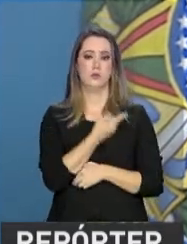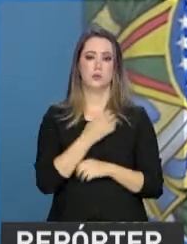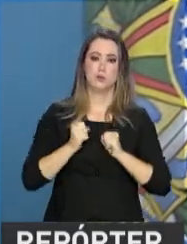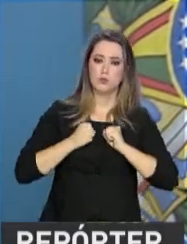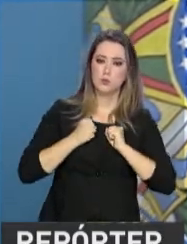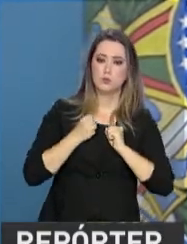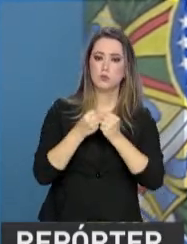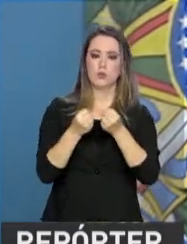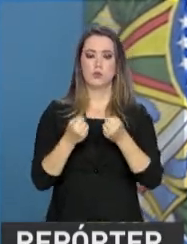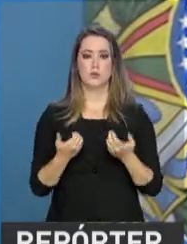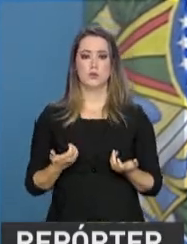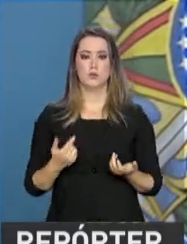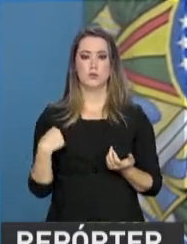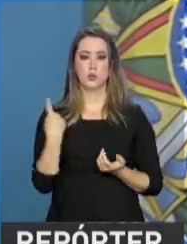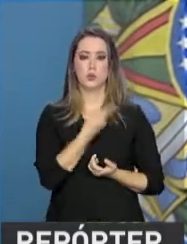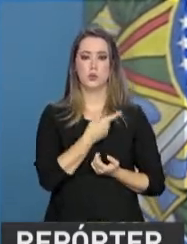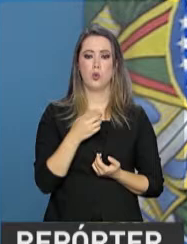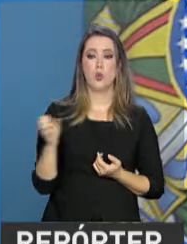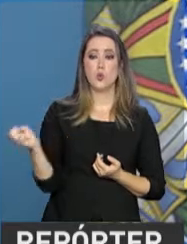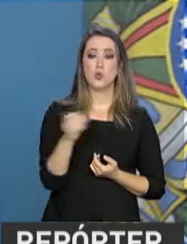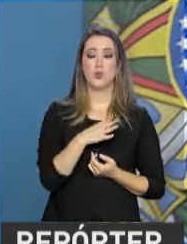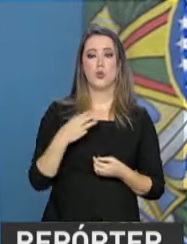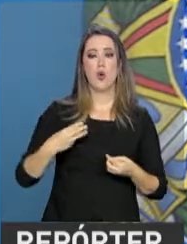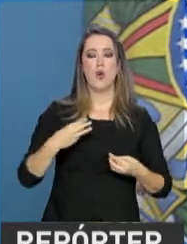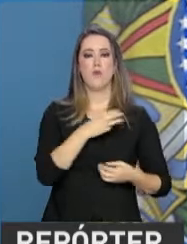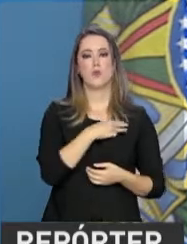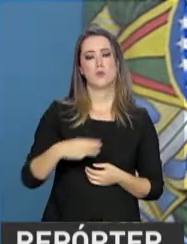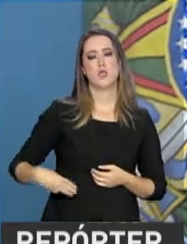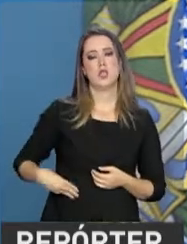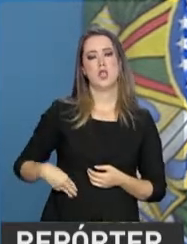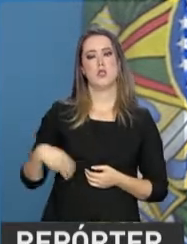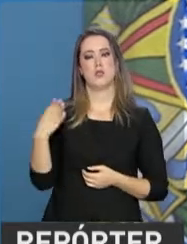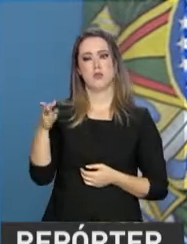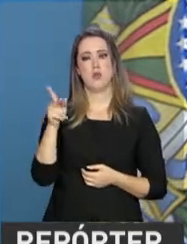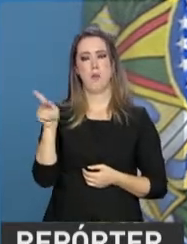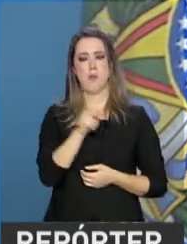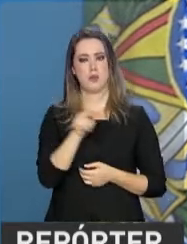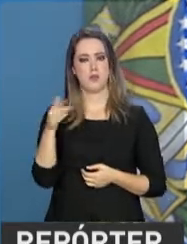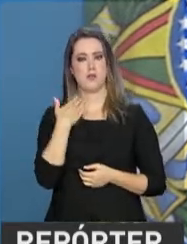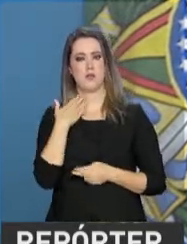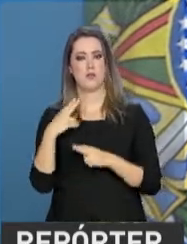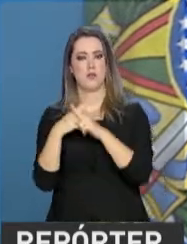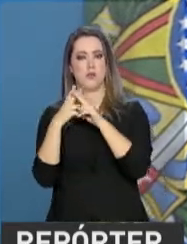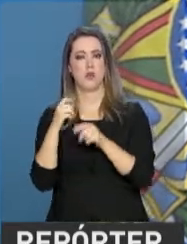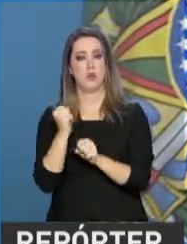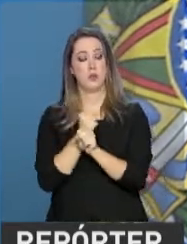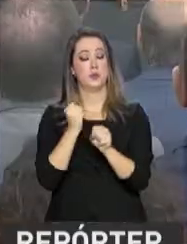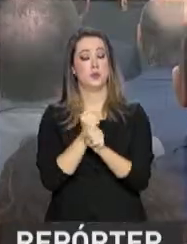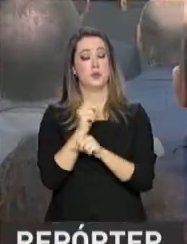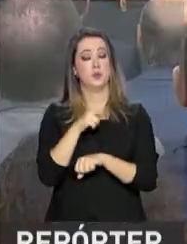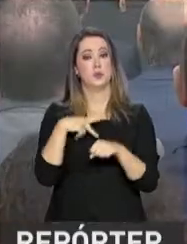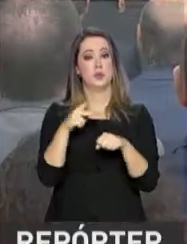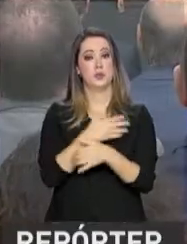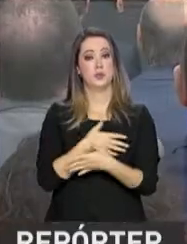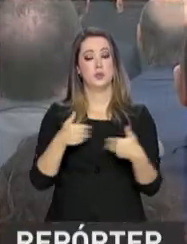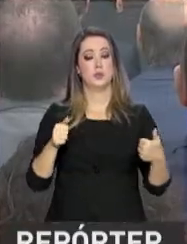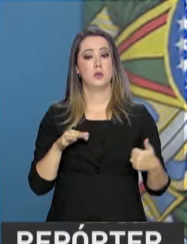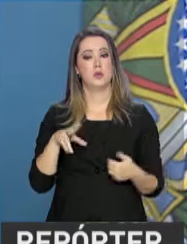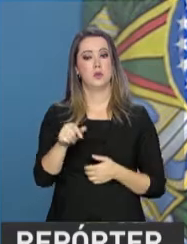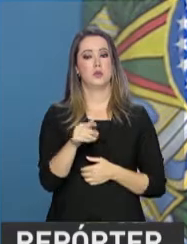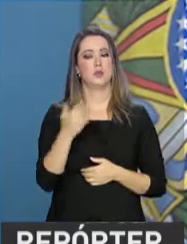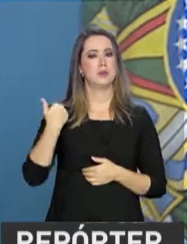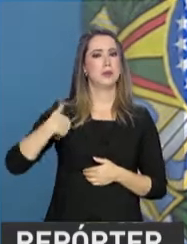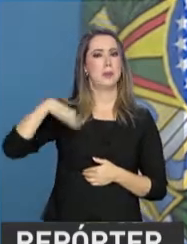energia com os novos ministros presidente da caixa agora para construir um país melhor para todos